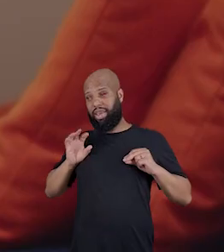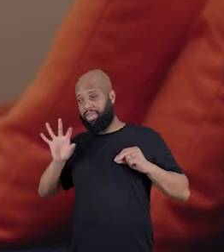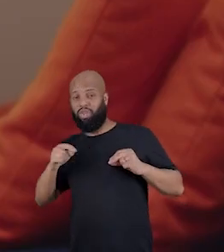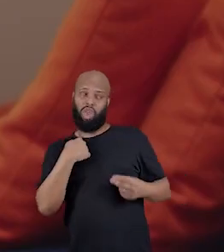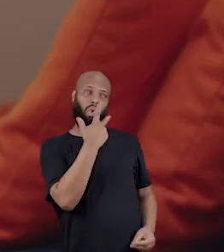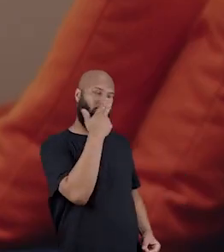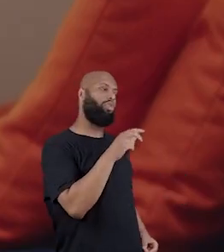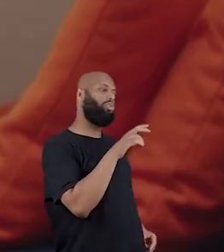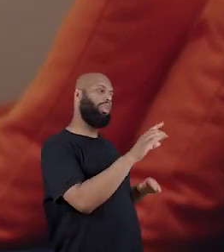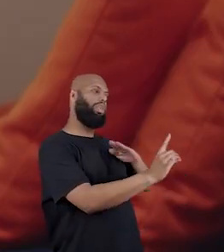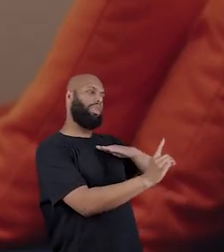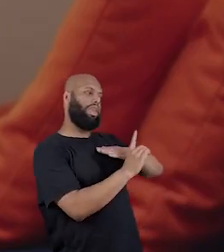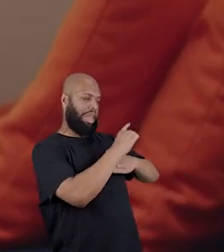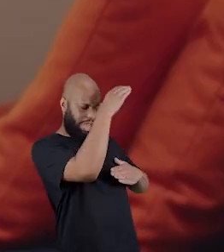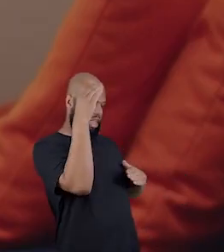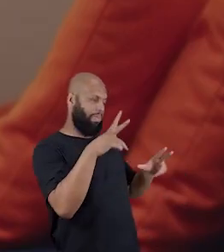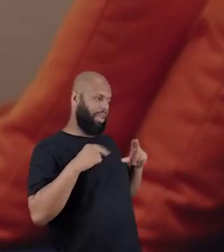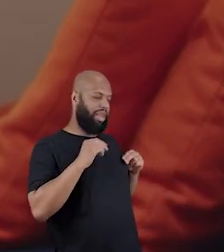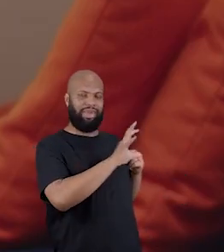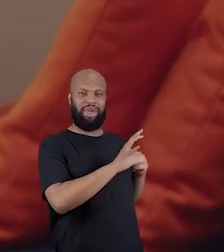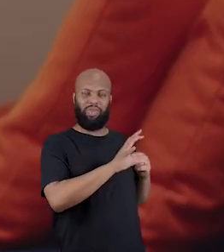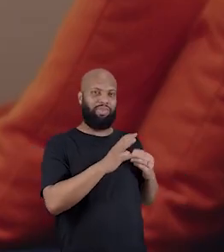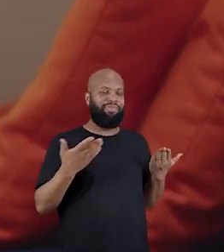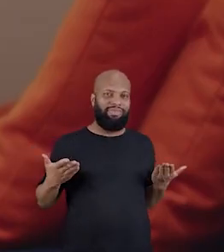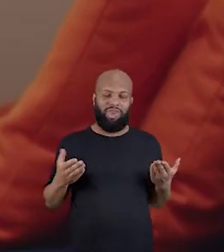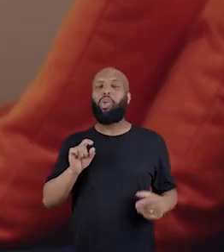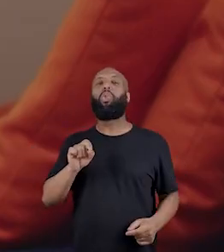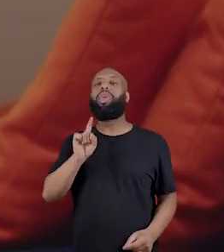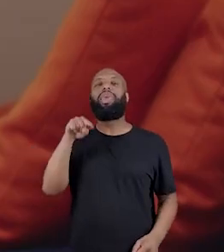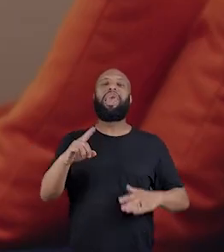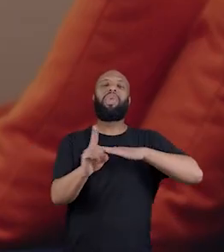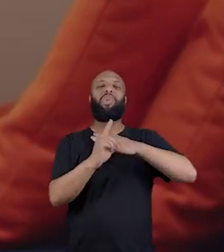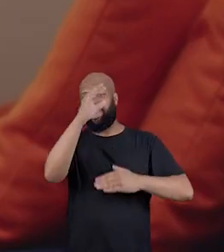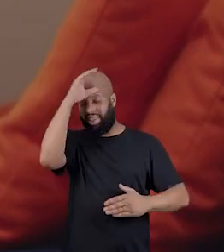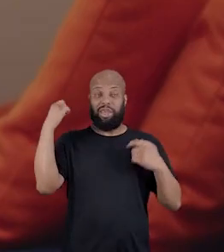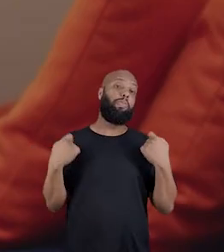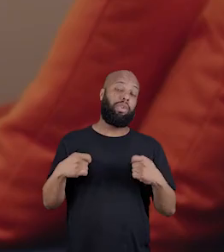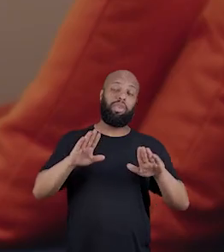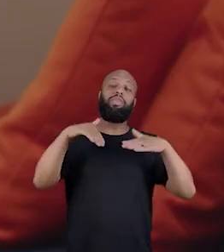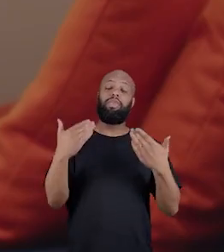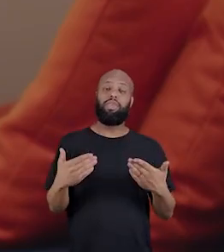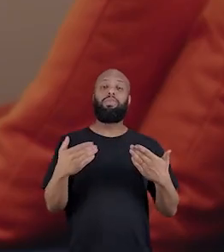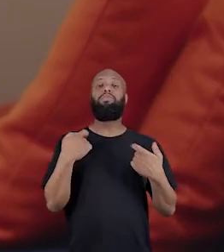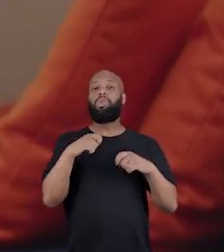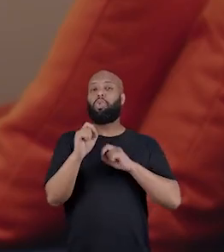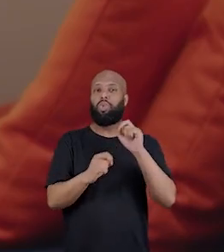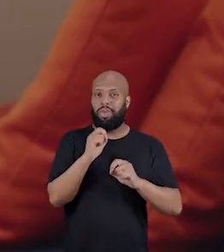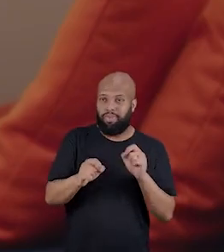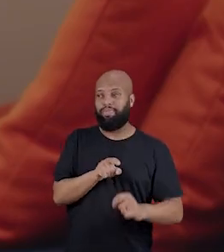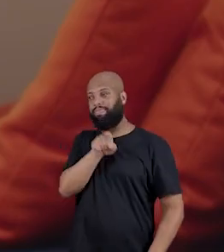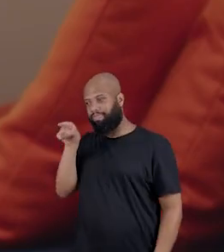B. As duas áreas precisam se conversar para fazer o que o cliente precisa, que é C. Nunca vai ter o que o cliente precisa. Então, eu acho que do outro